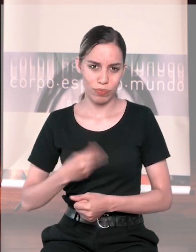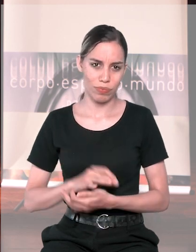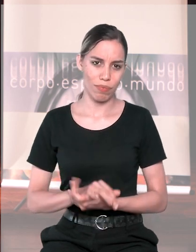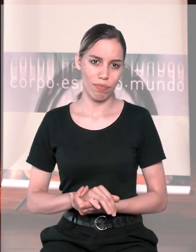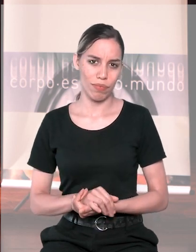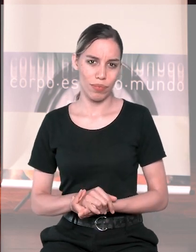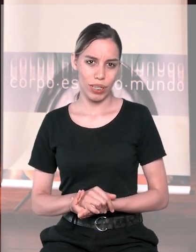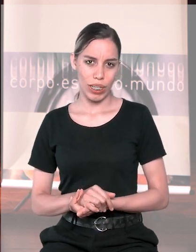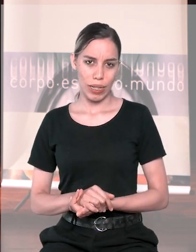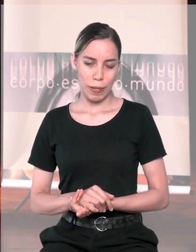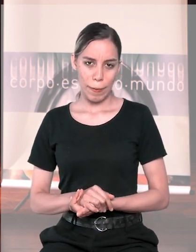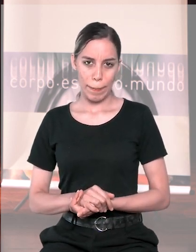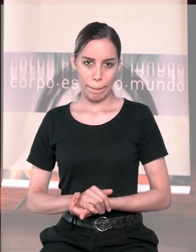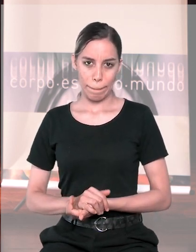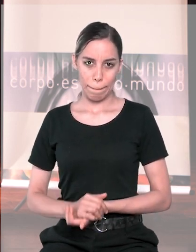E